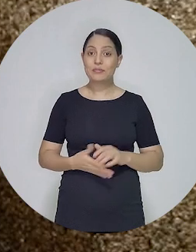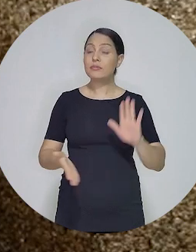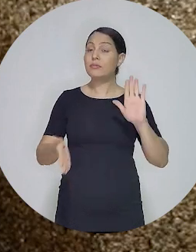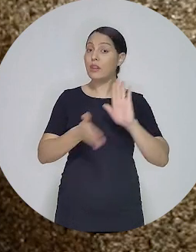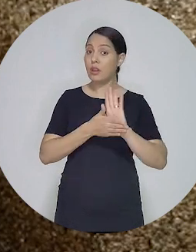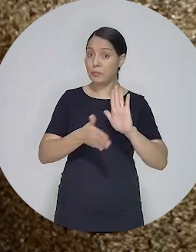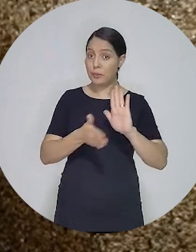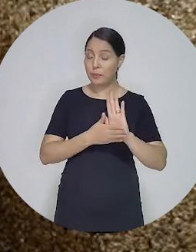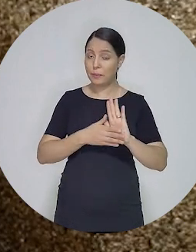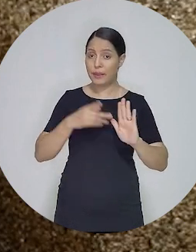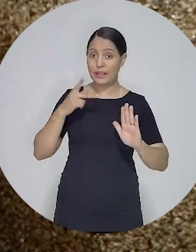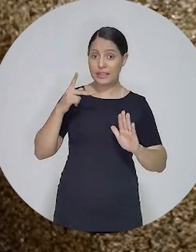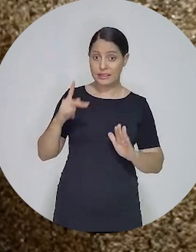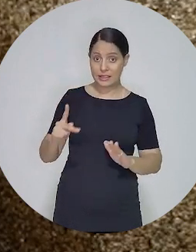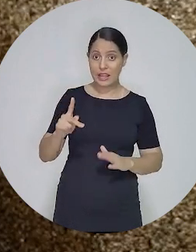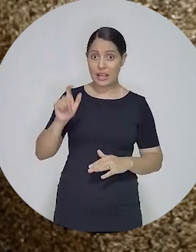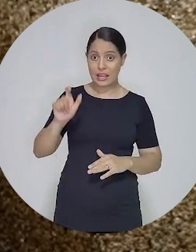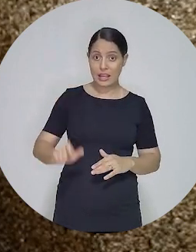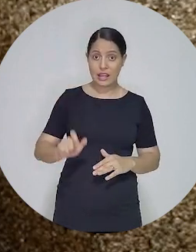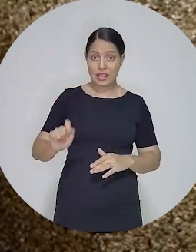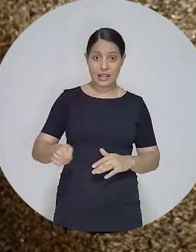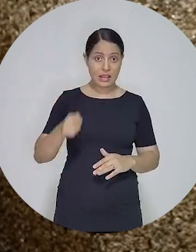ele se propôs a se candidatar,